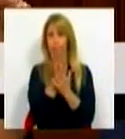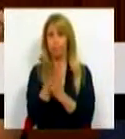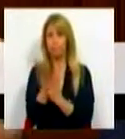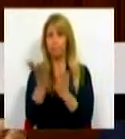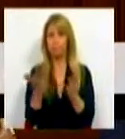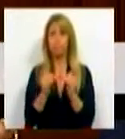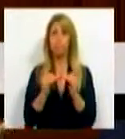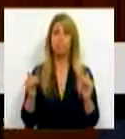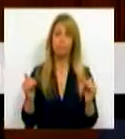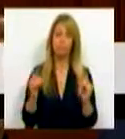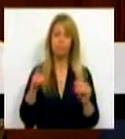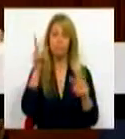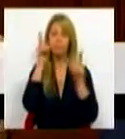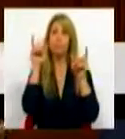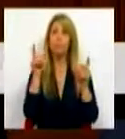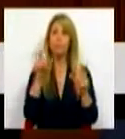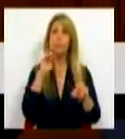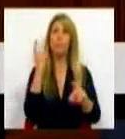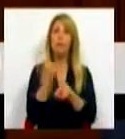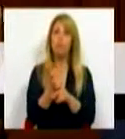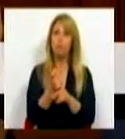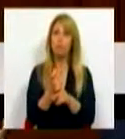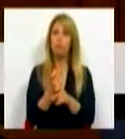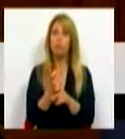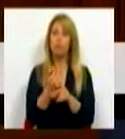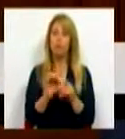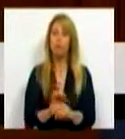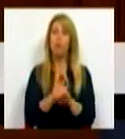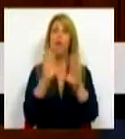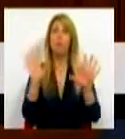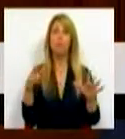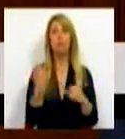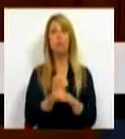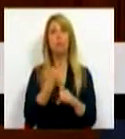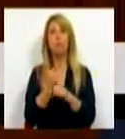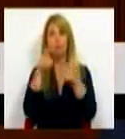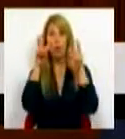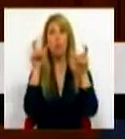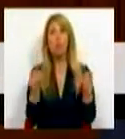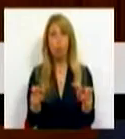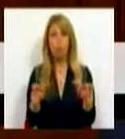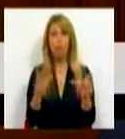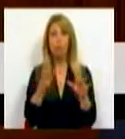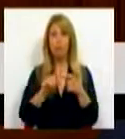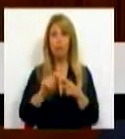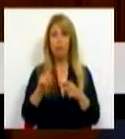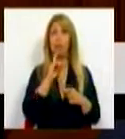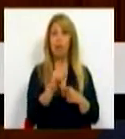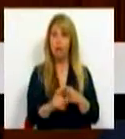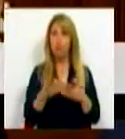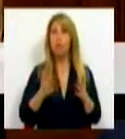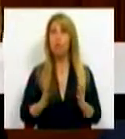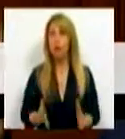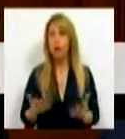nível da monitorização e, obviamente, as funções de controle que foram definidas no aviso, é, digamos,